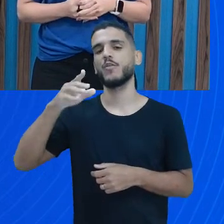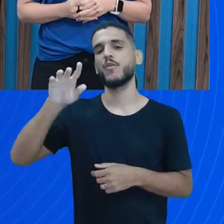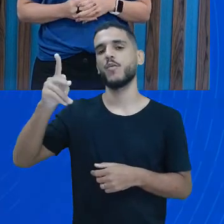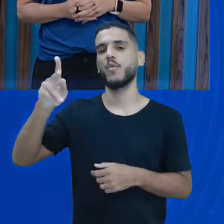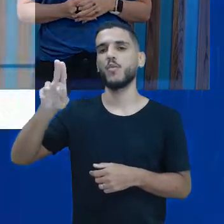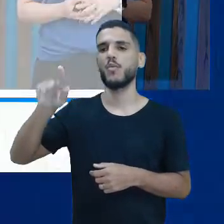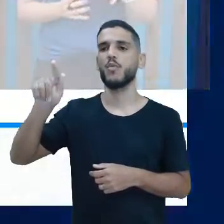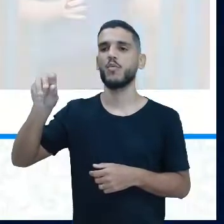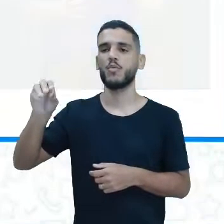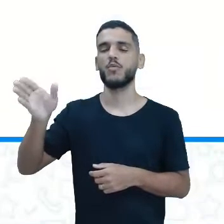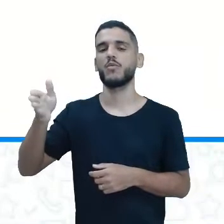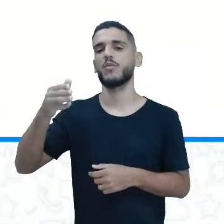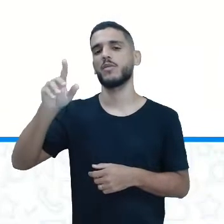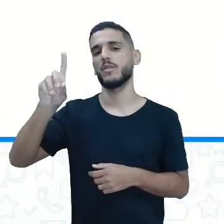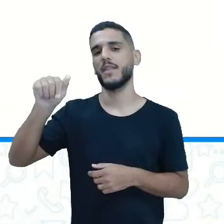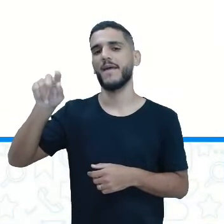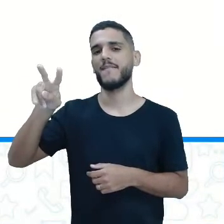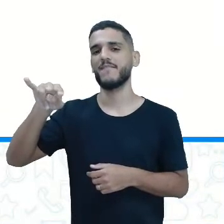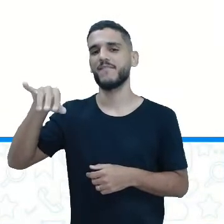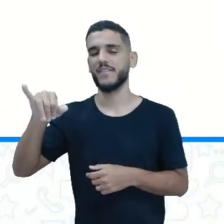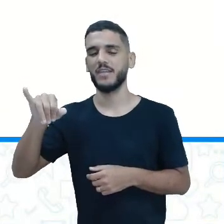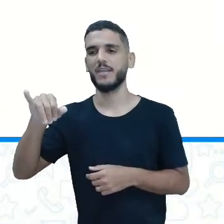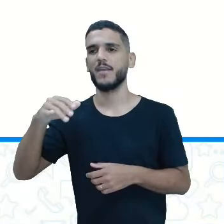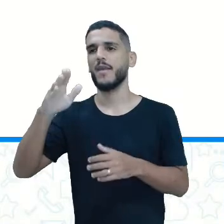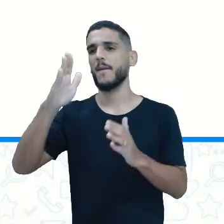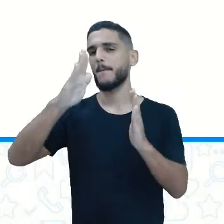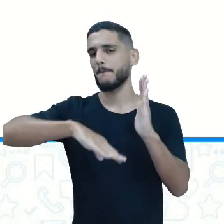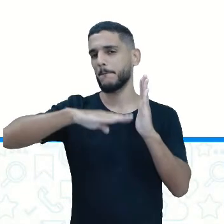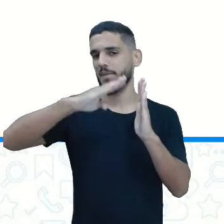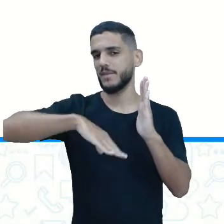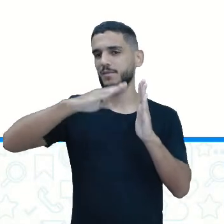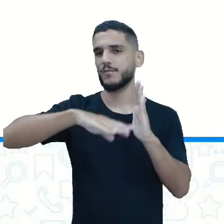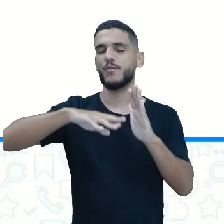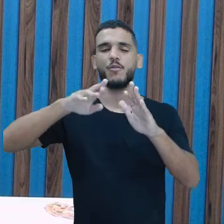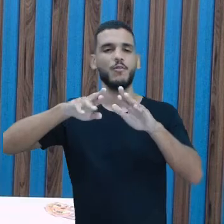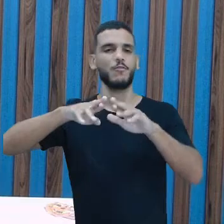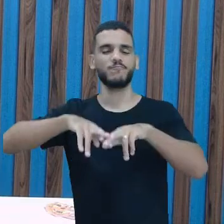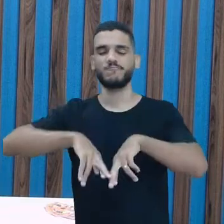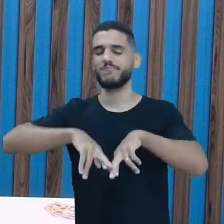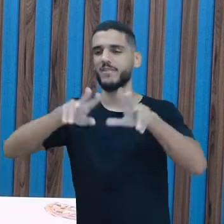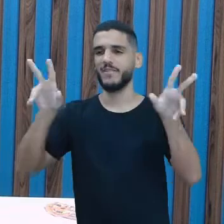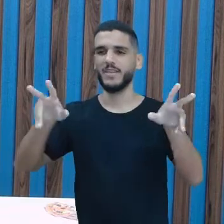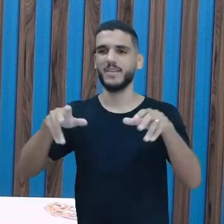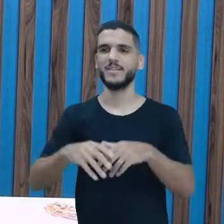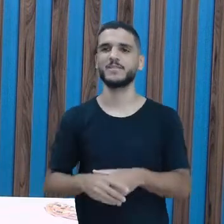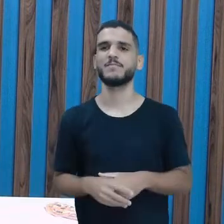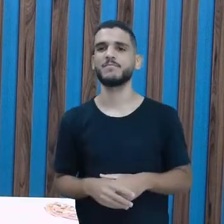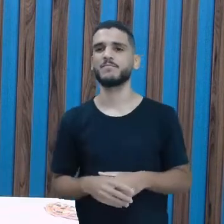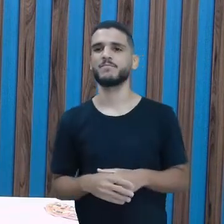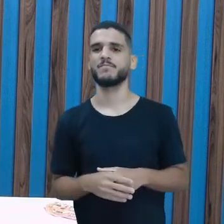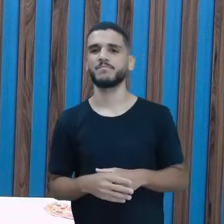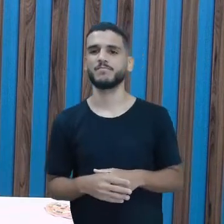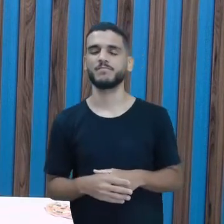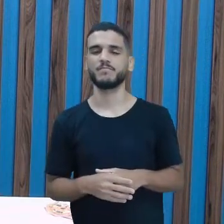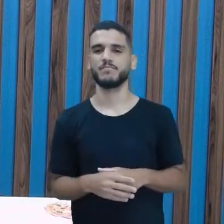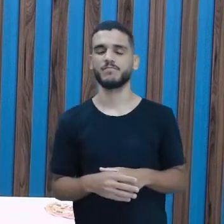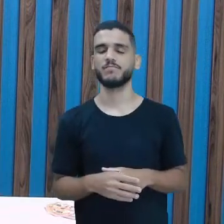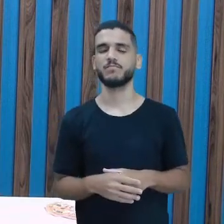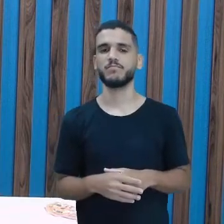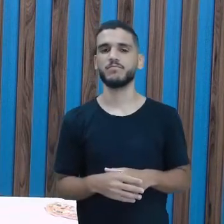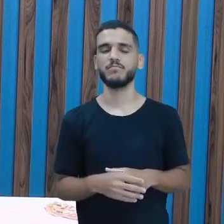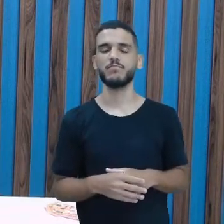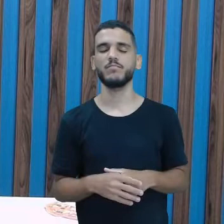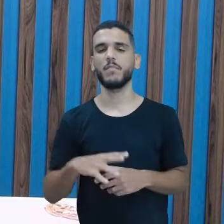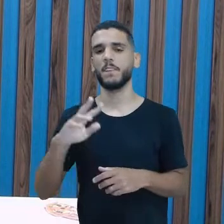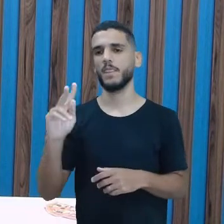forma. Vocês conseguem entender aí? Vou mostrar aqui, ó. Preste atenção. O Hugo,